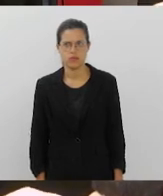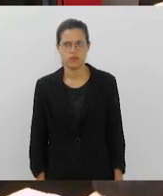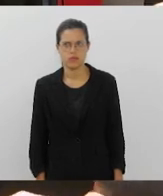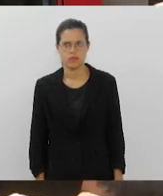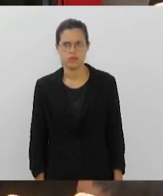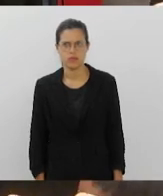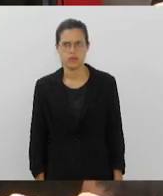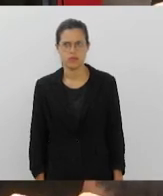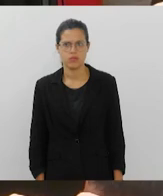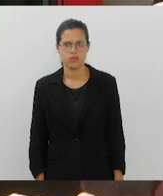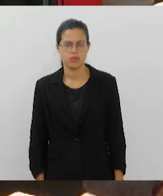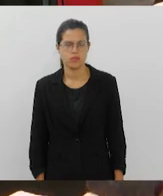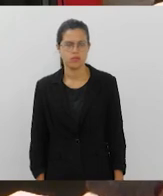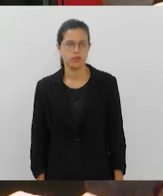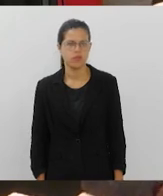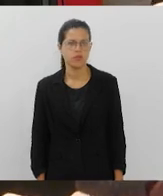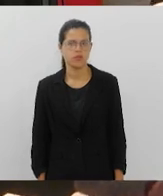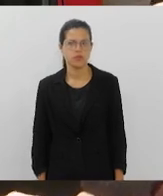É.